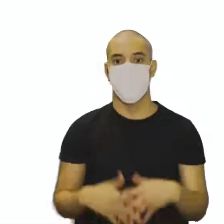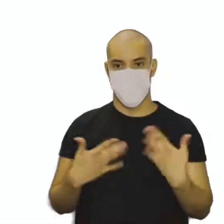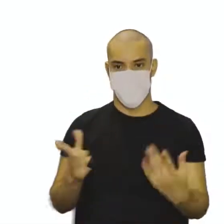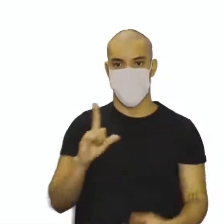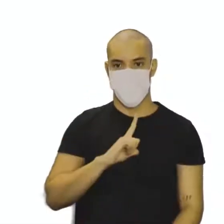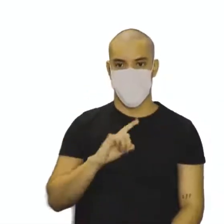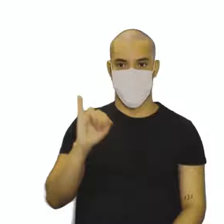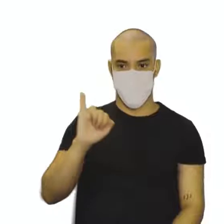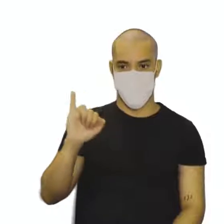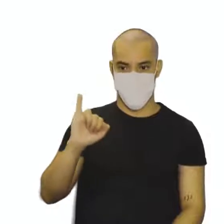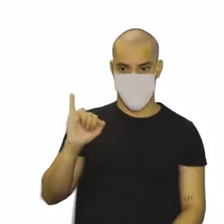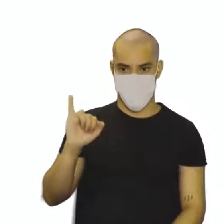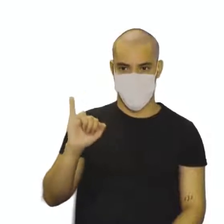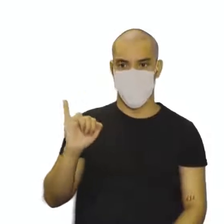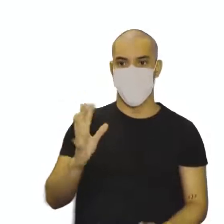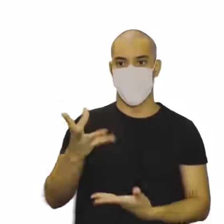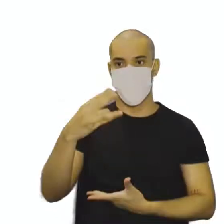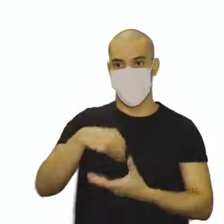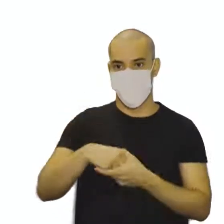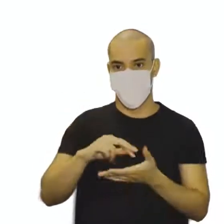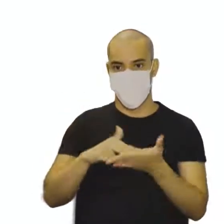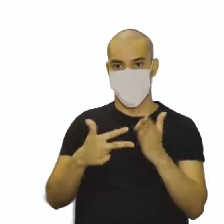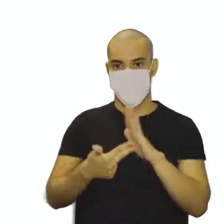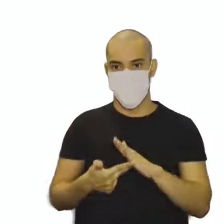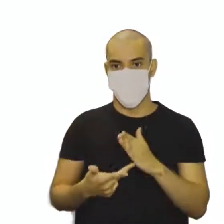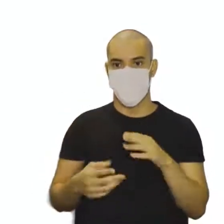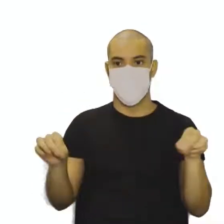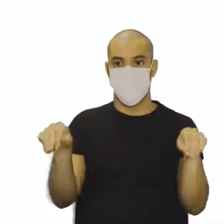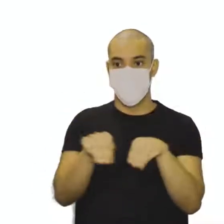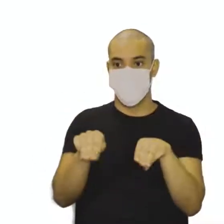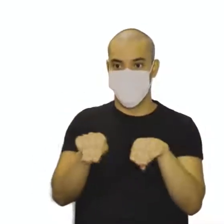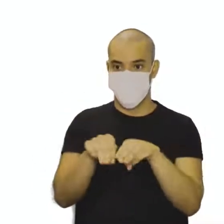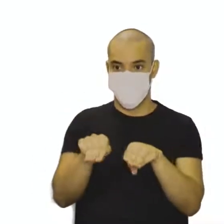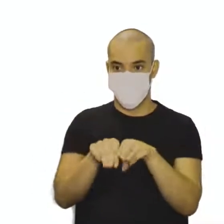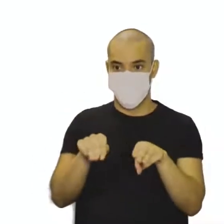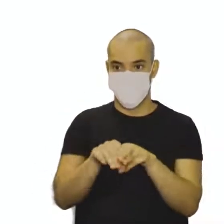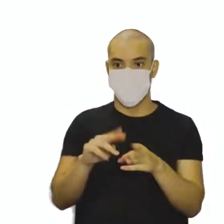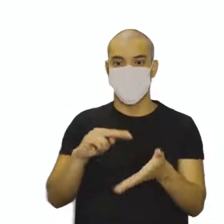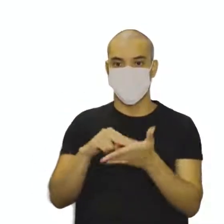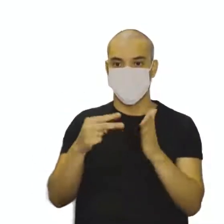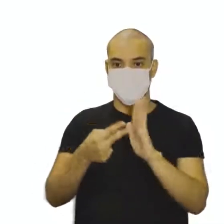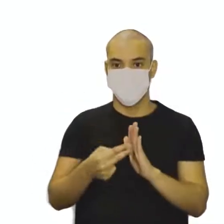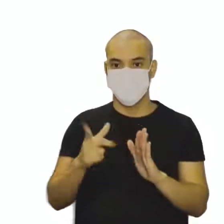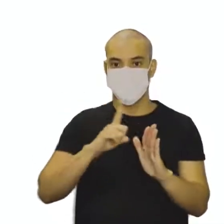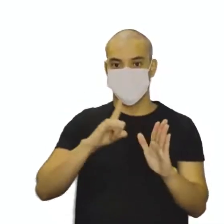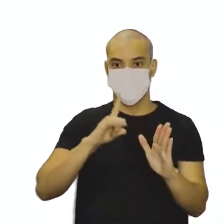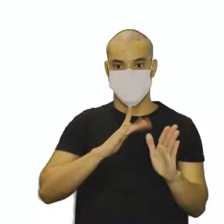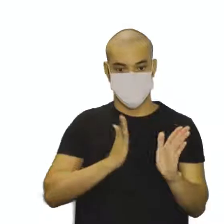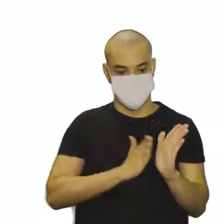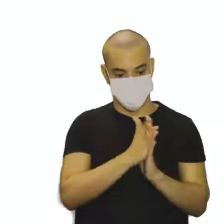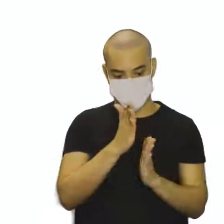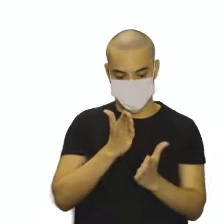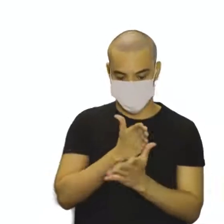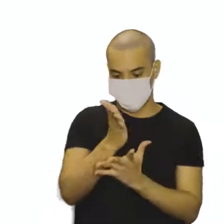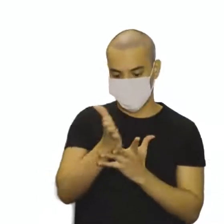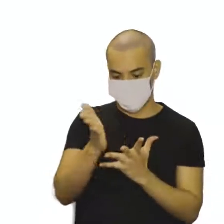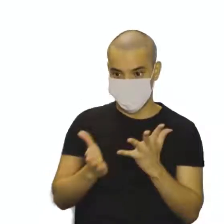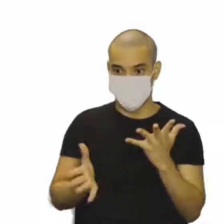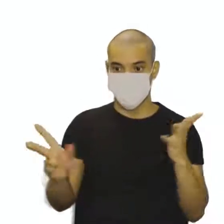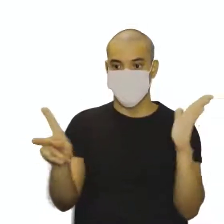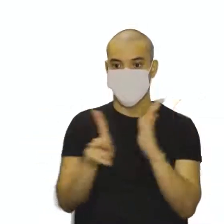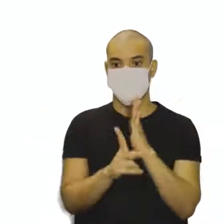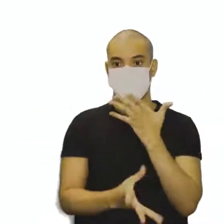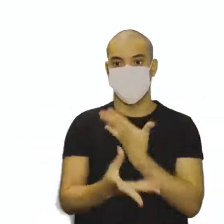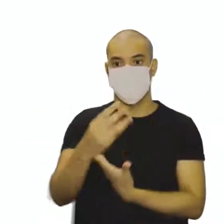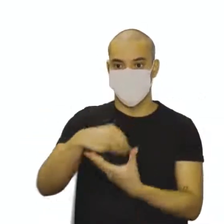corrente, ela estabelece aí no circuito um fluxo magnético, que a gente fala que são essas linhas de campo, através do próprio